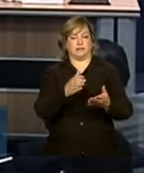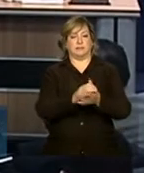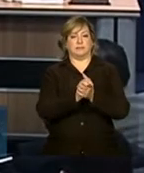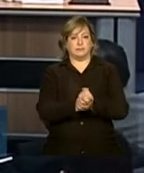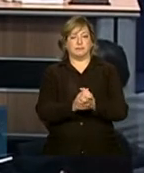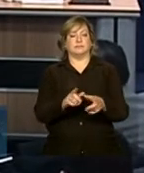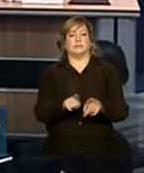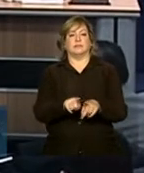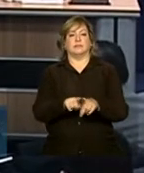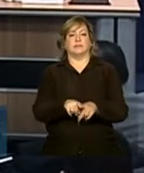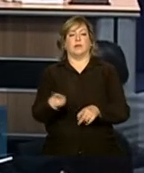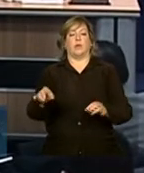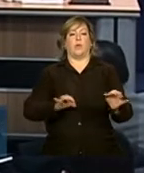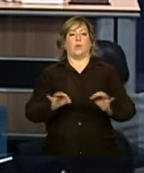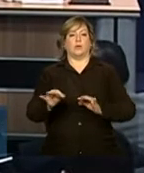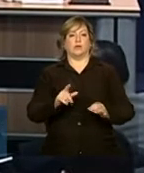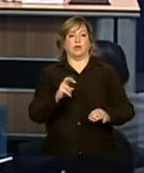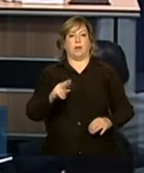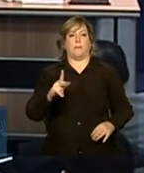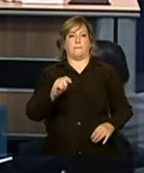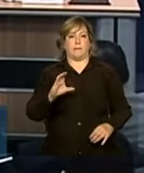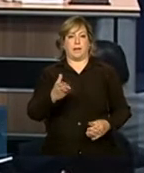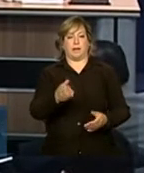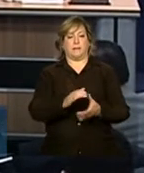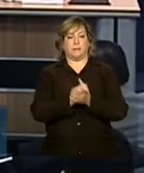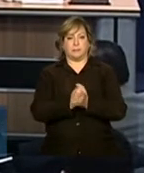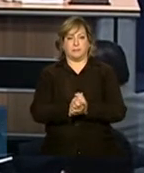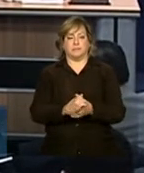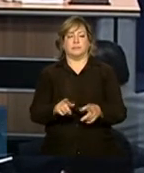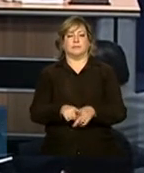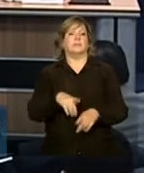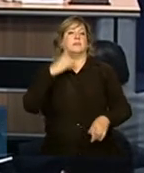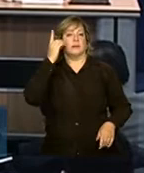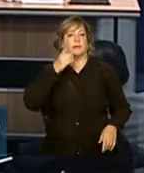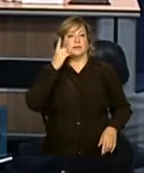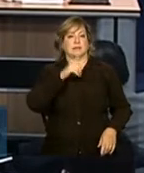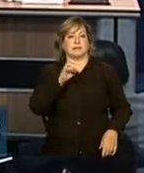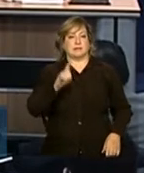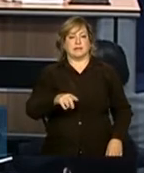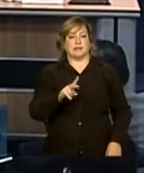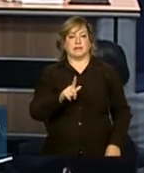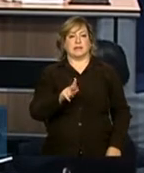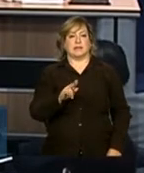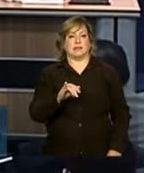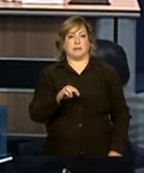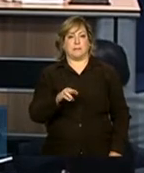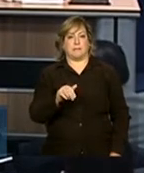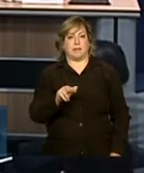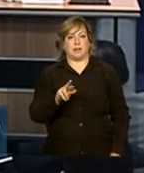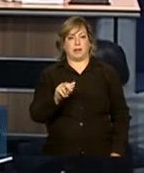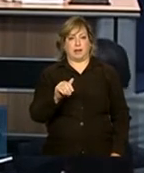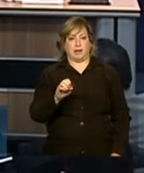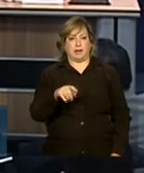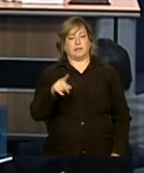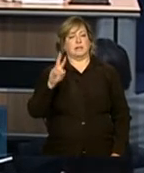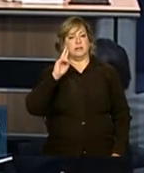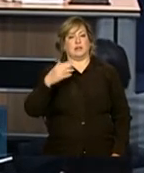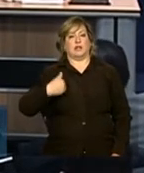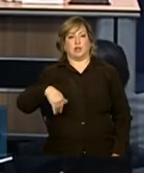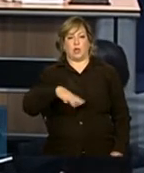Muniz coordenador-geral do PAC Deputado José Guimarães líder da nossa